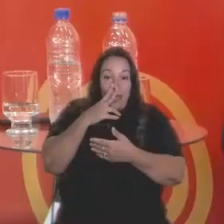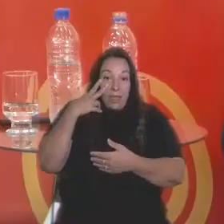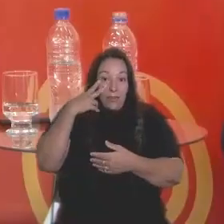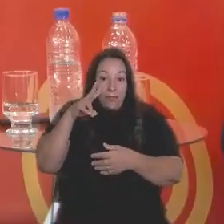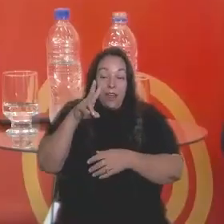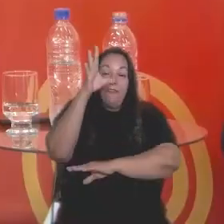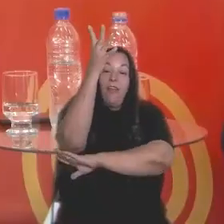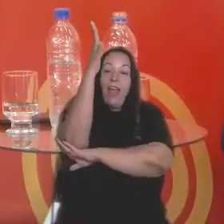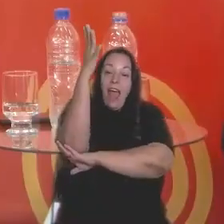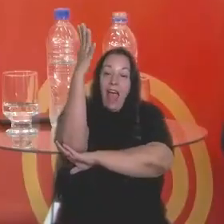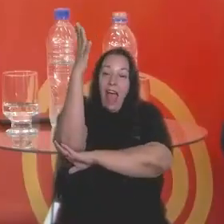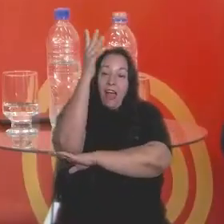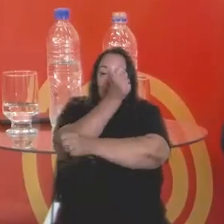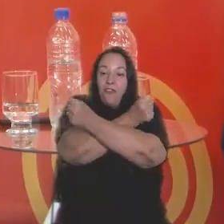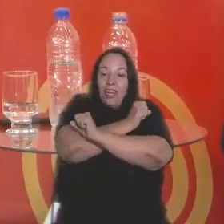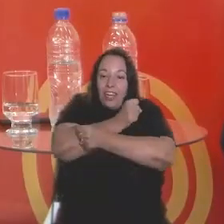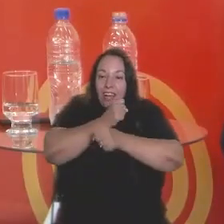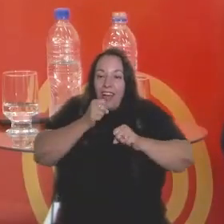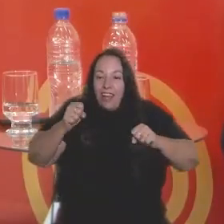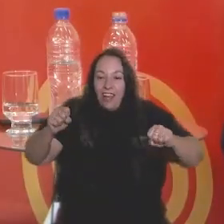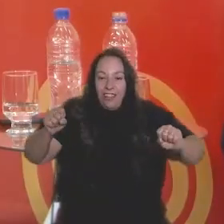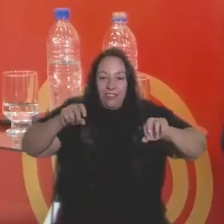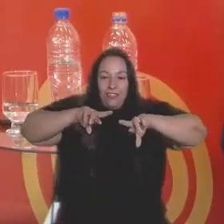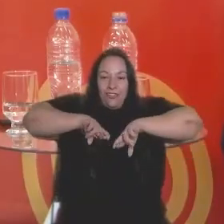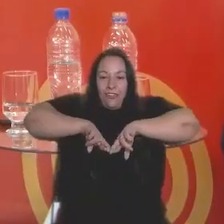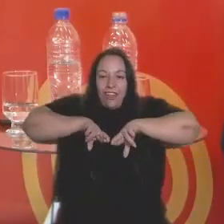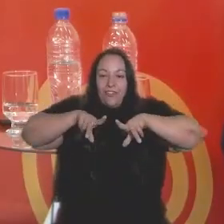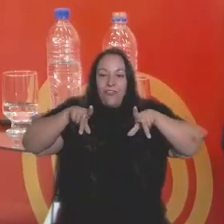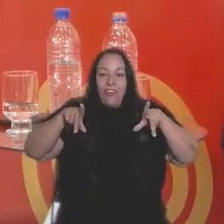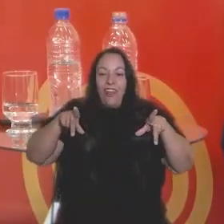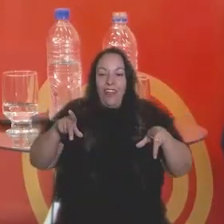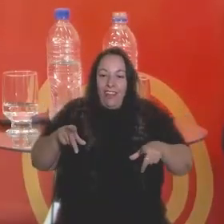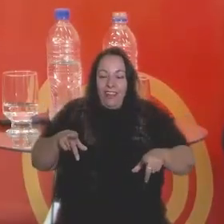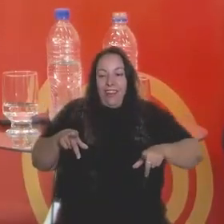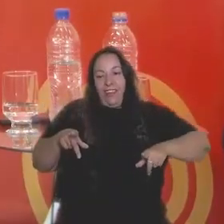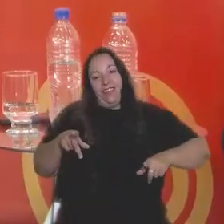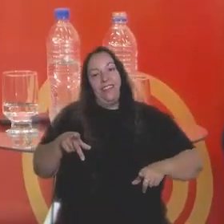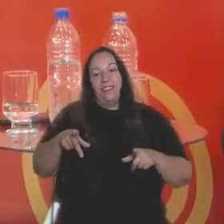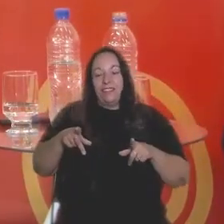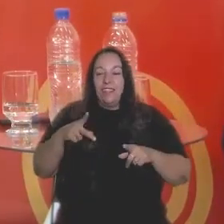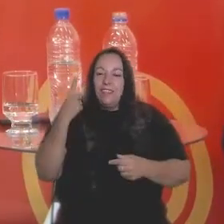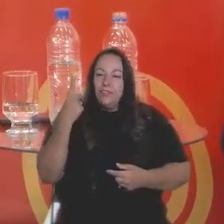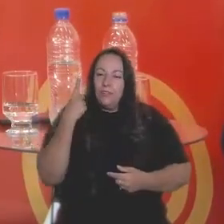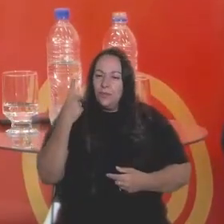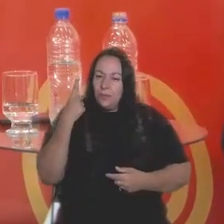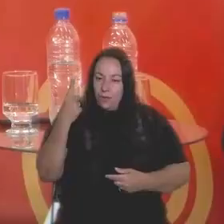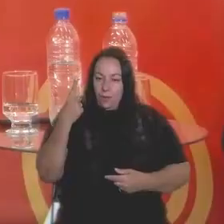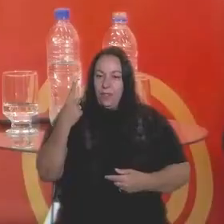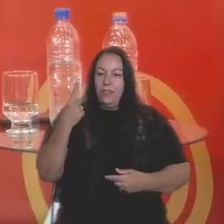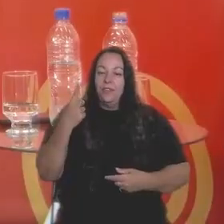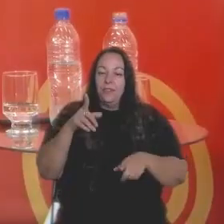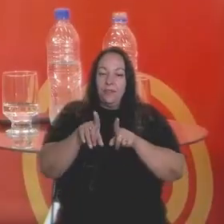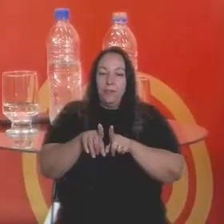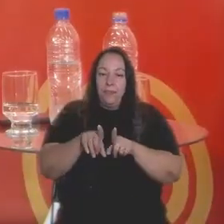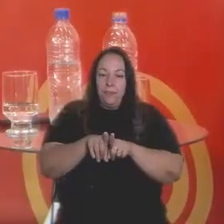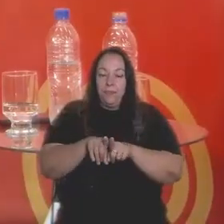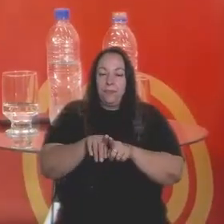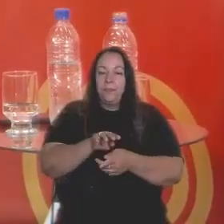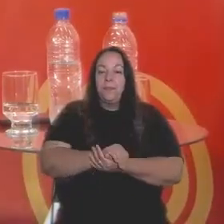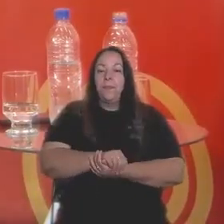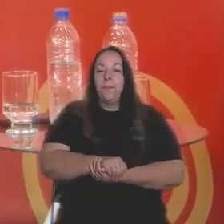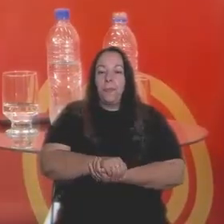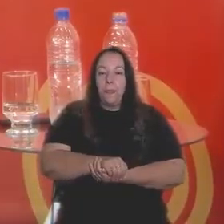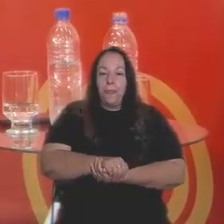árvore já grande. Isso faz diferença não só para uma cidade, mas faz diferença individualmente também, né, gente?